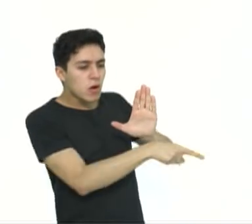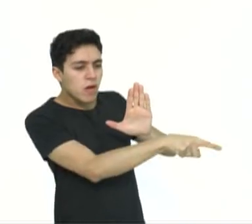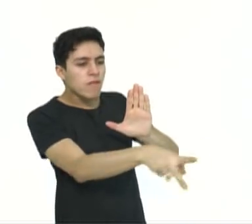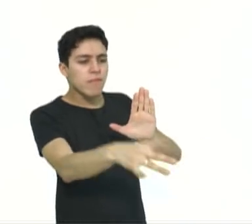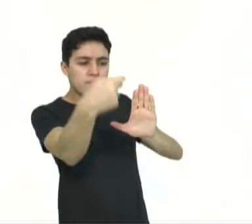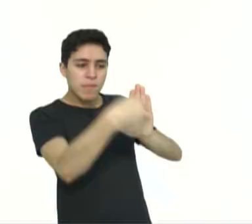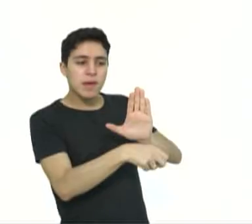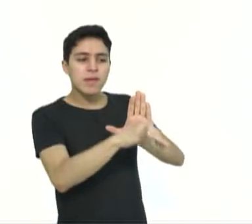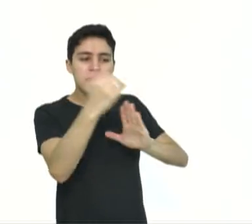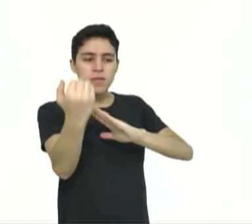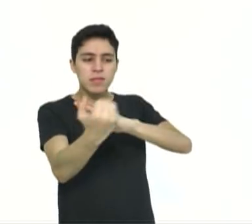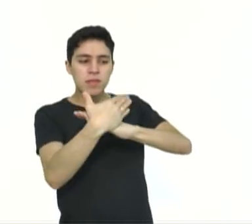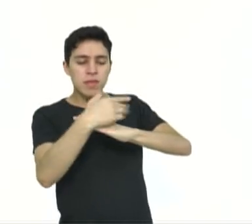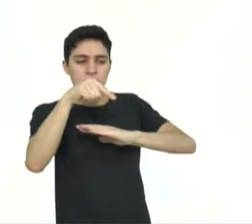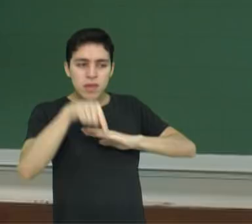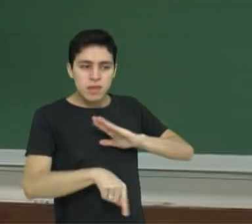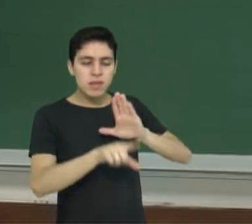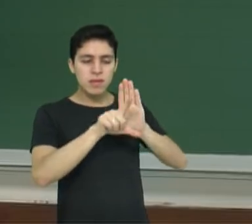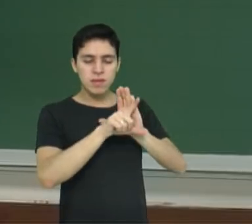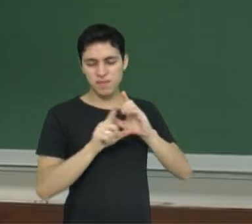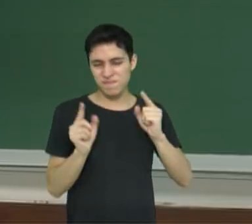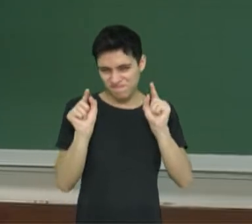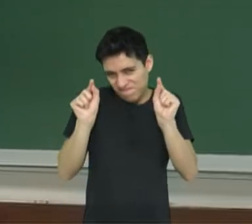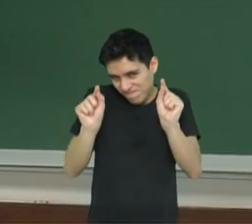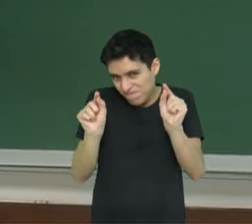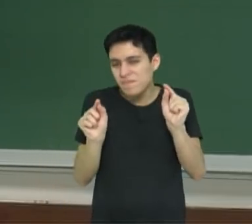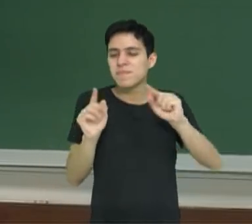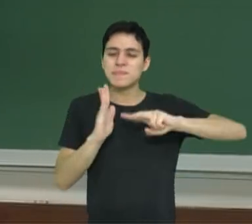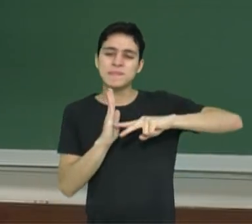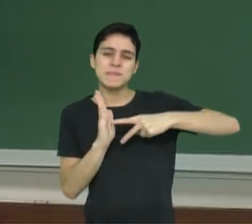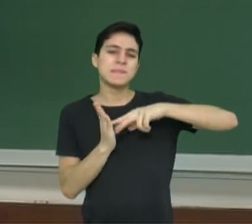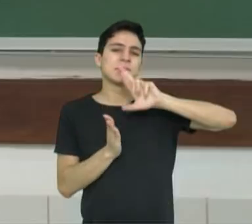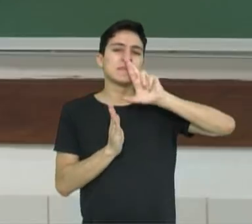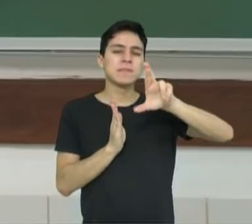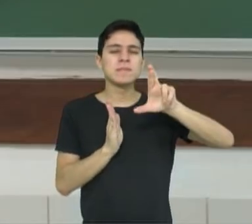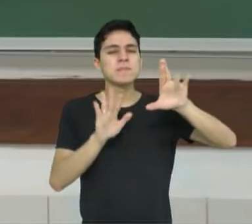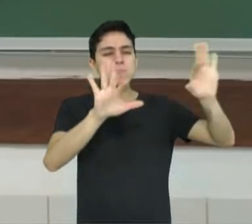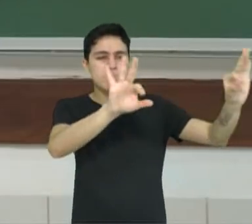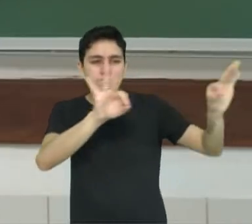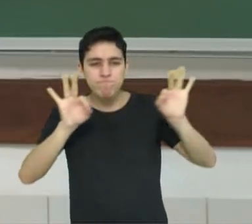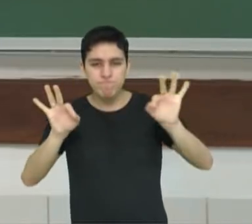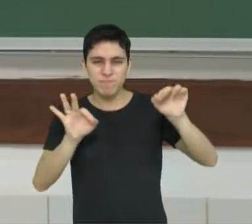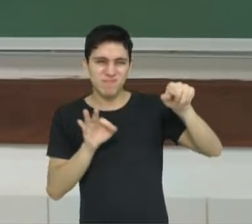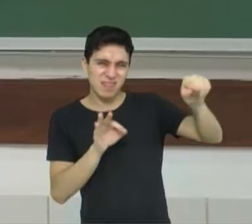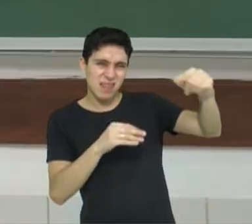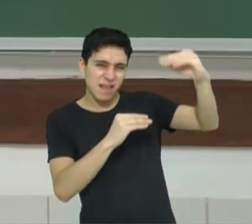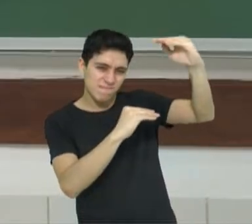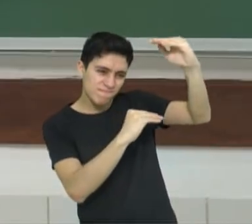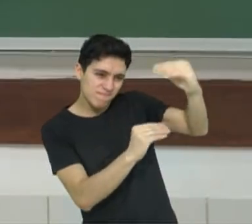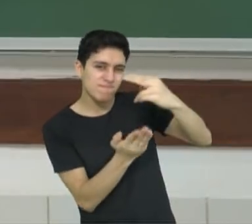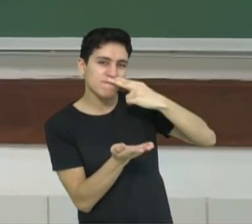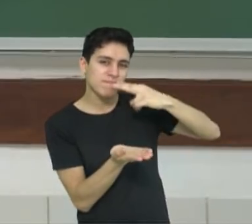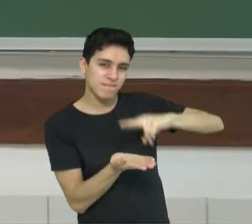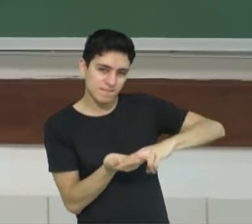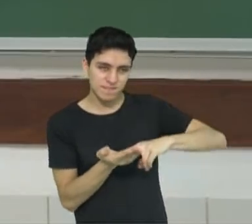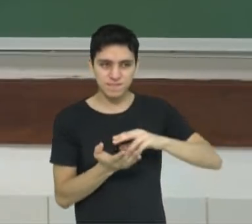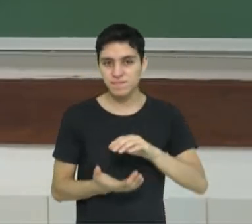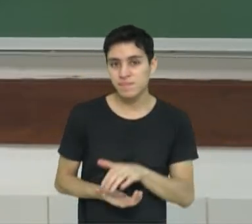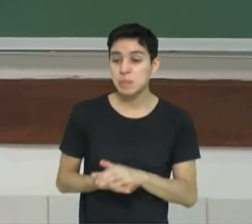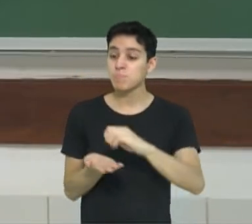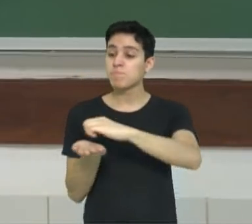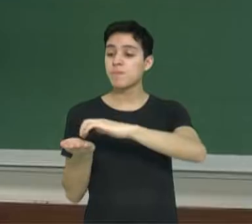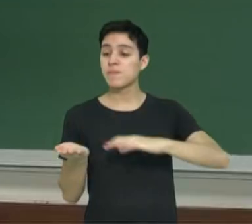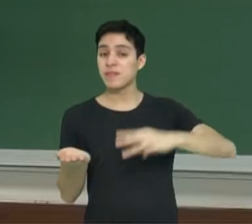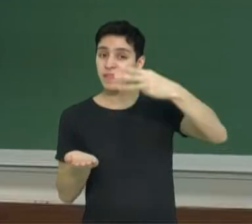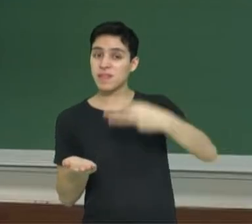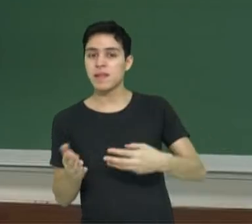desrespeitar. Então, essa seria a nossa resposta que foi retirada lá da carta. Atividade número